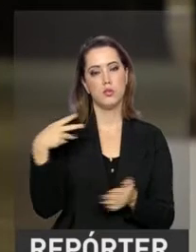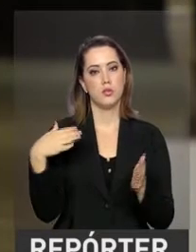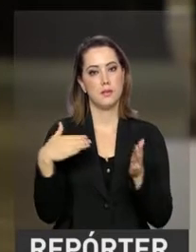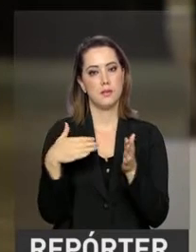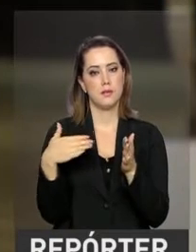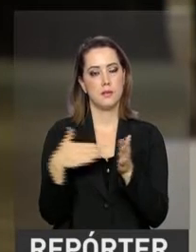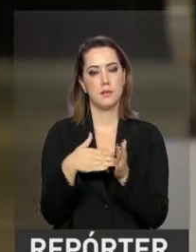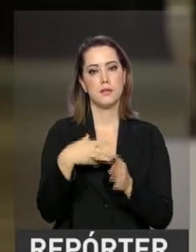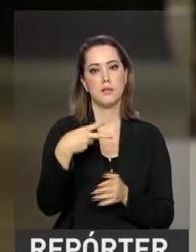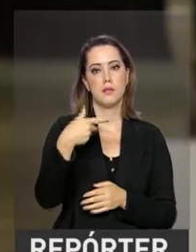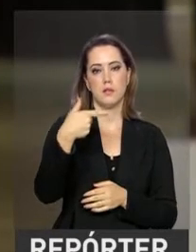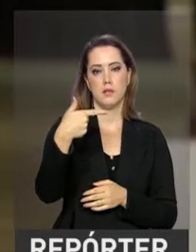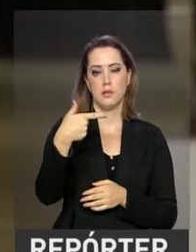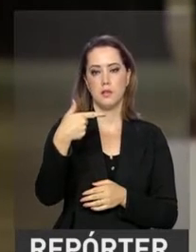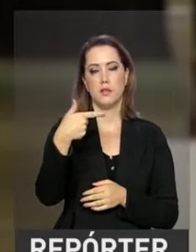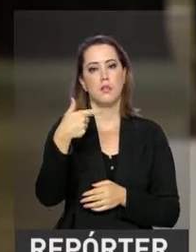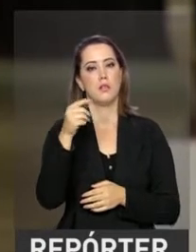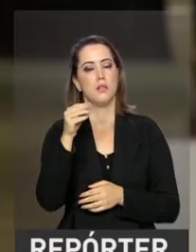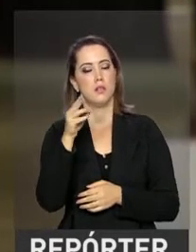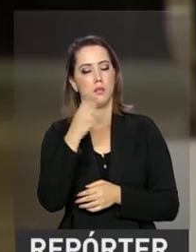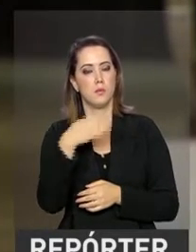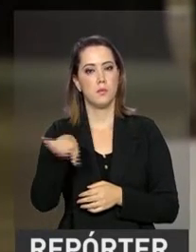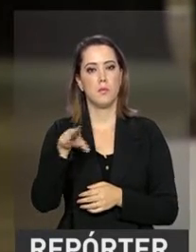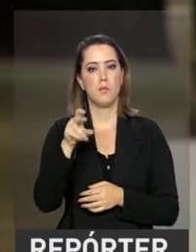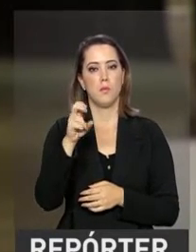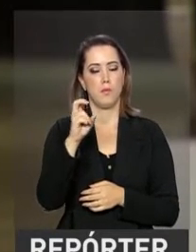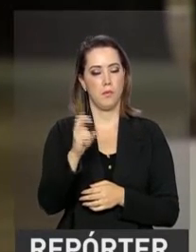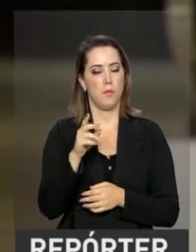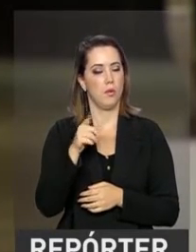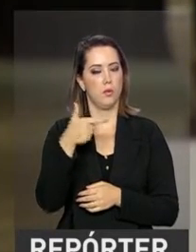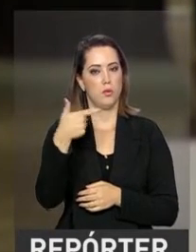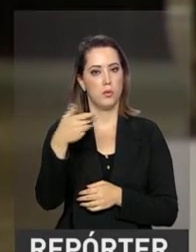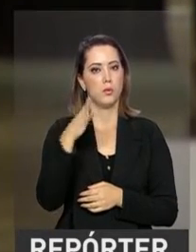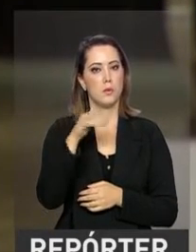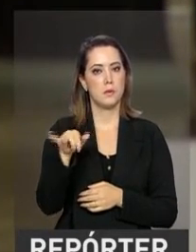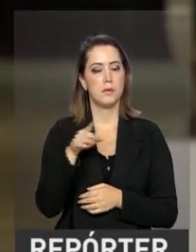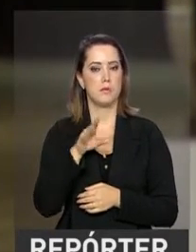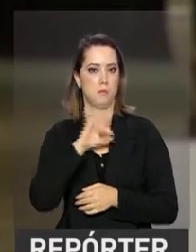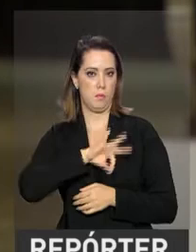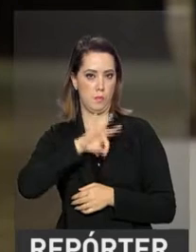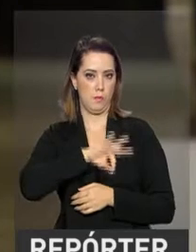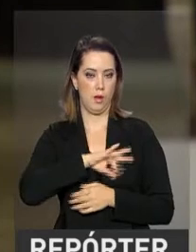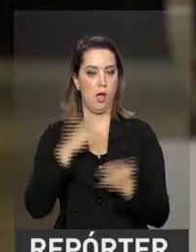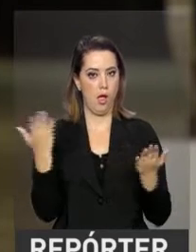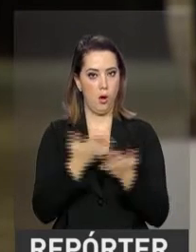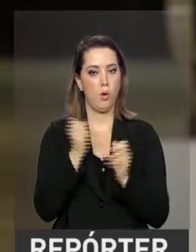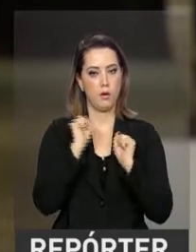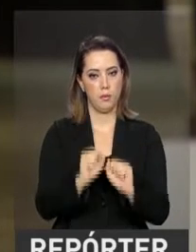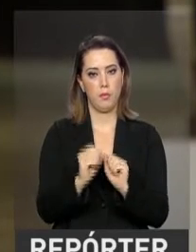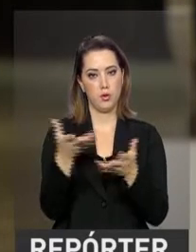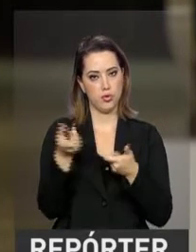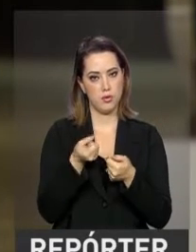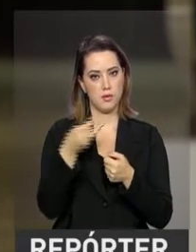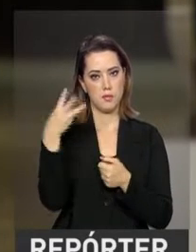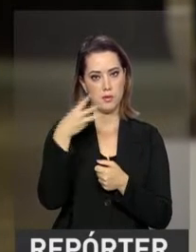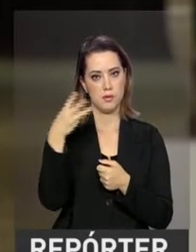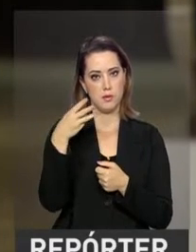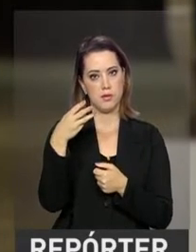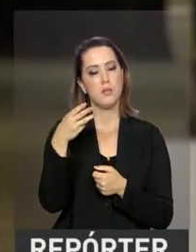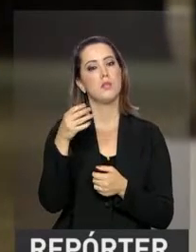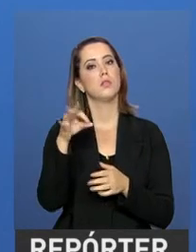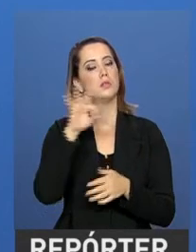por pessoa na família de dois salários mínimos e meio agora essa faixa de renda passou para três salários